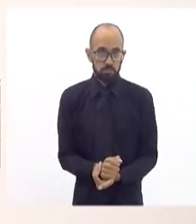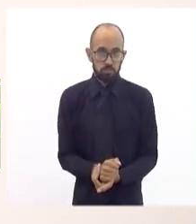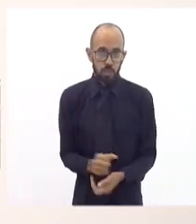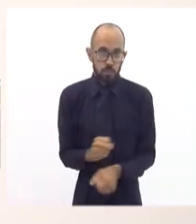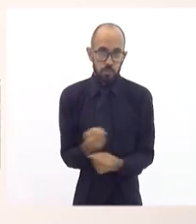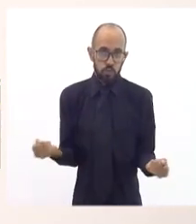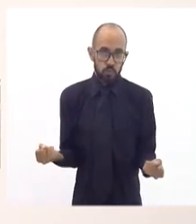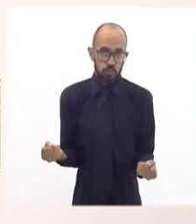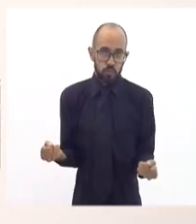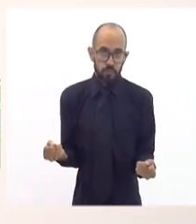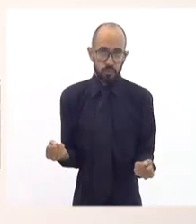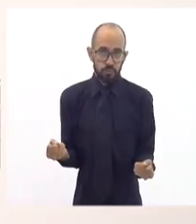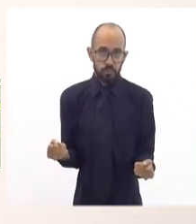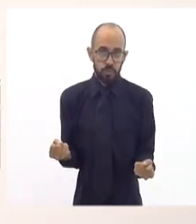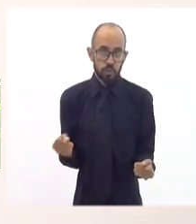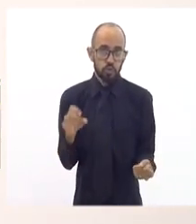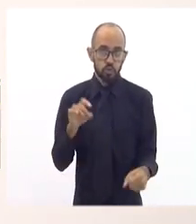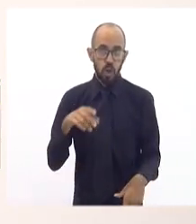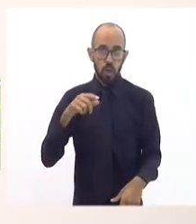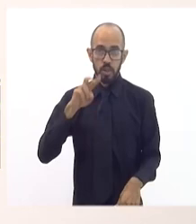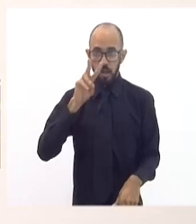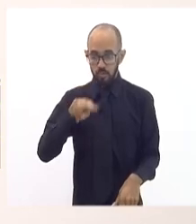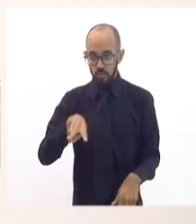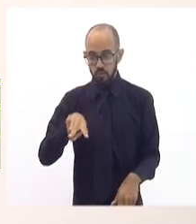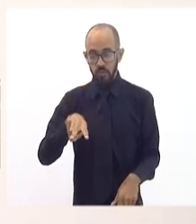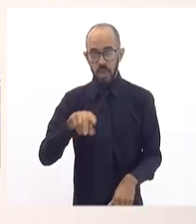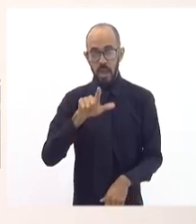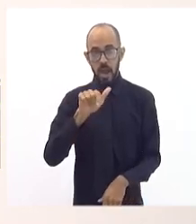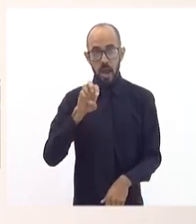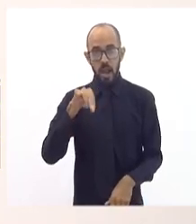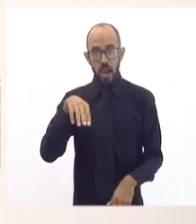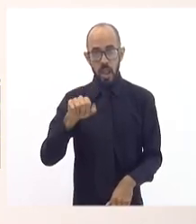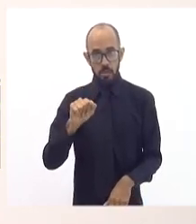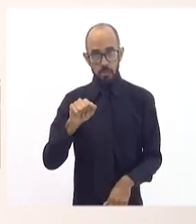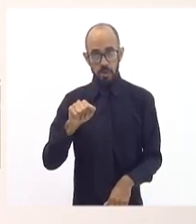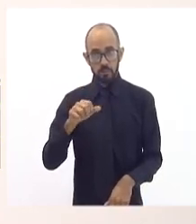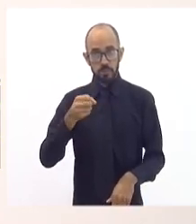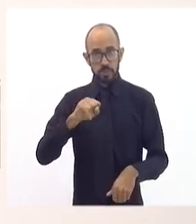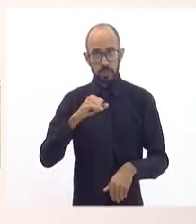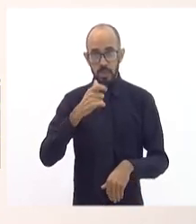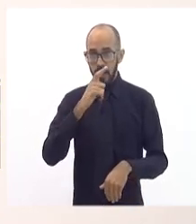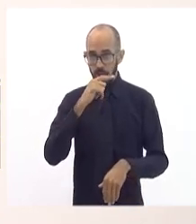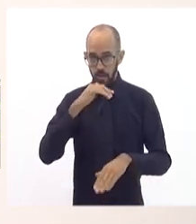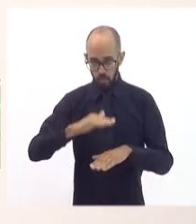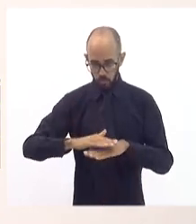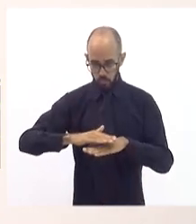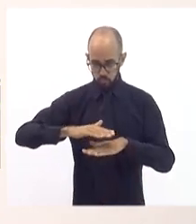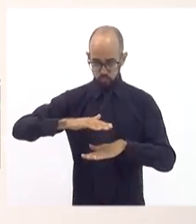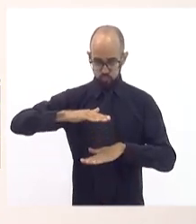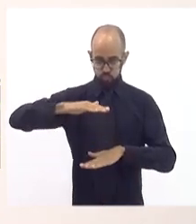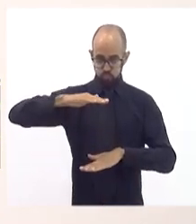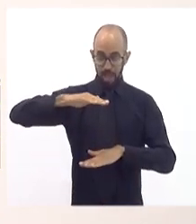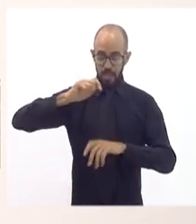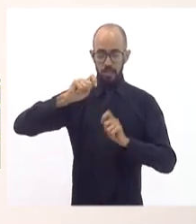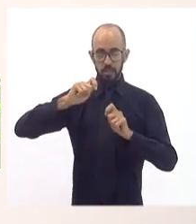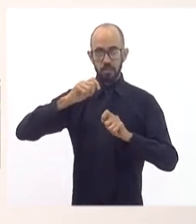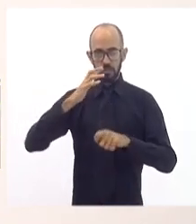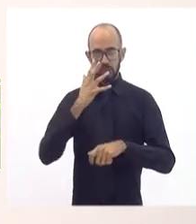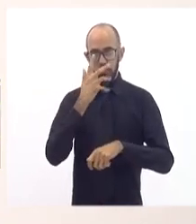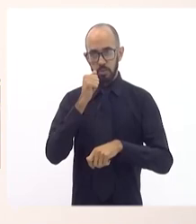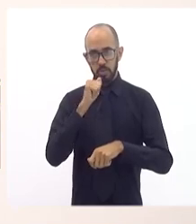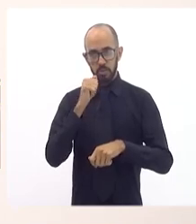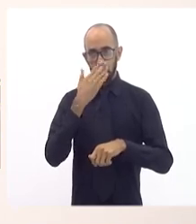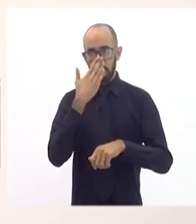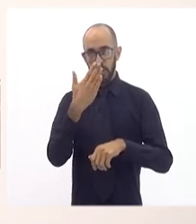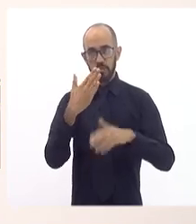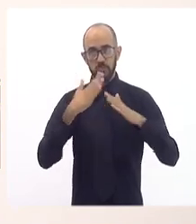que eu só consigo enxergar a lama quando a maré está cheia é legal ainda consigo ficar ali né fica fica bonito aí